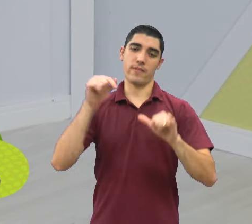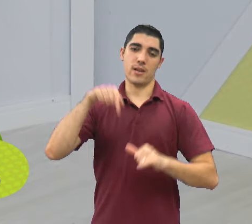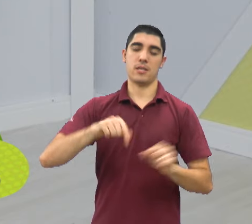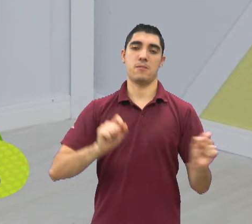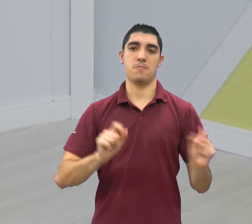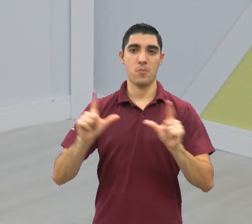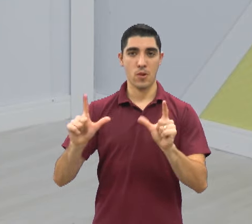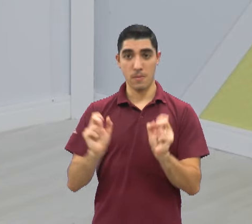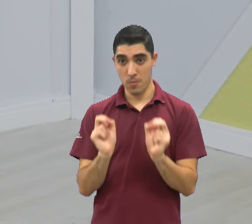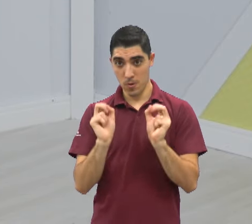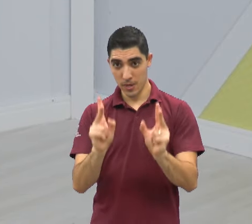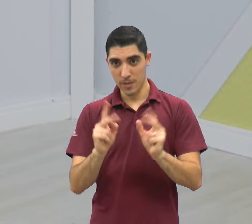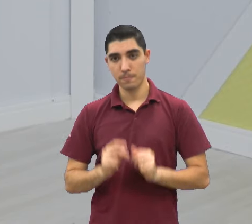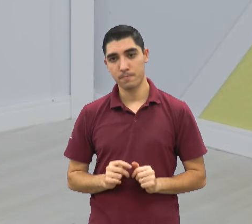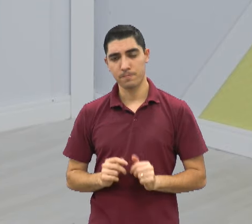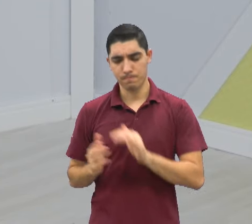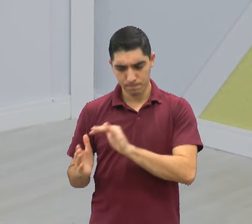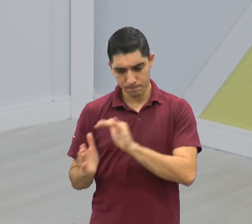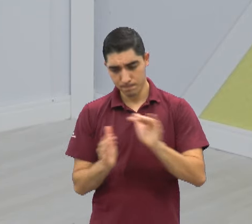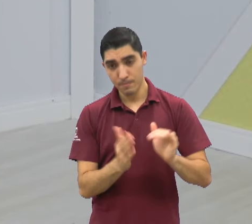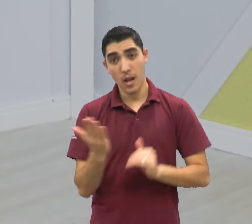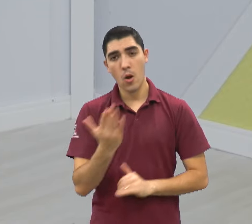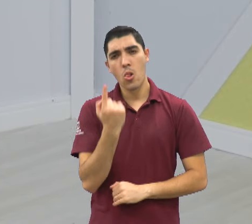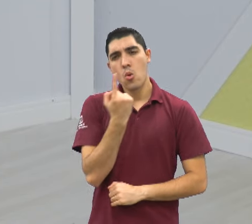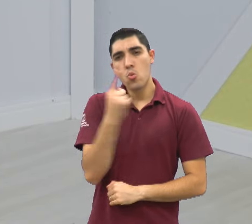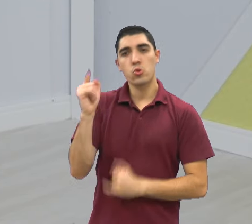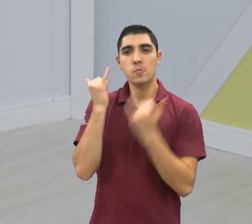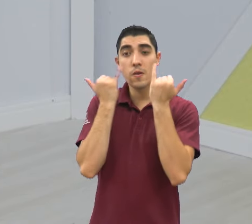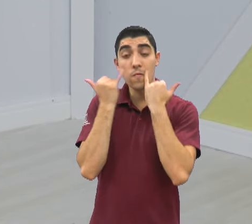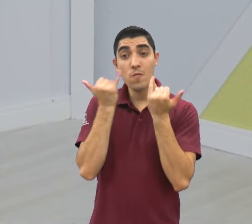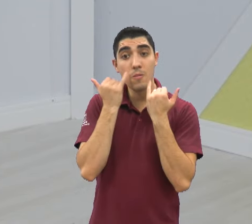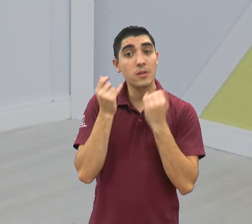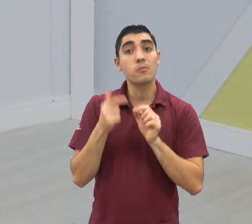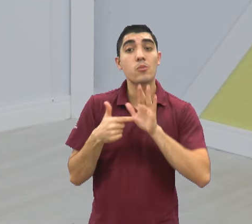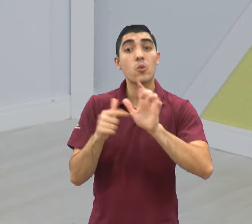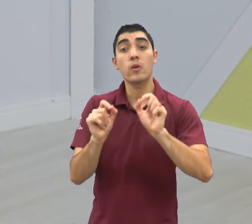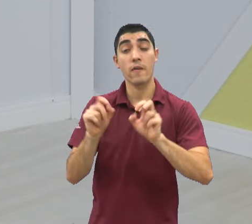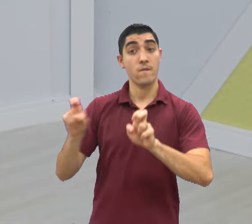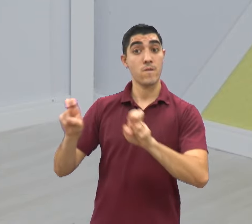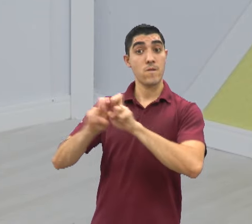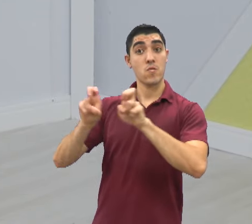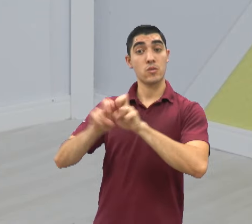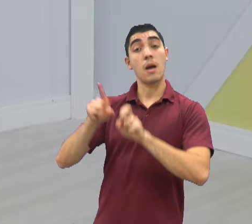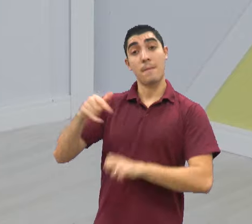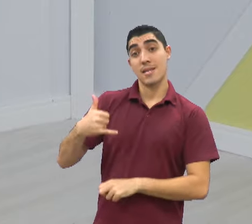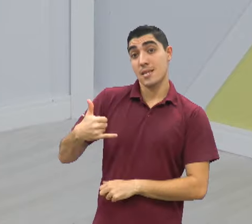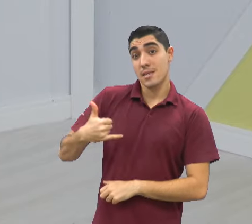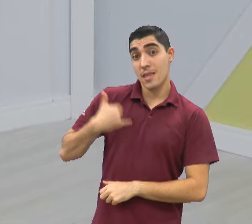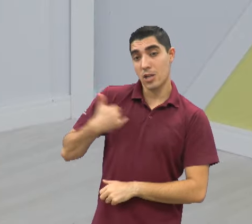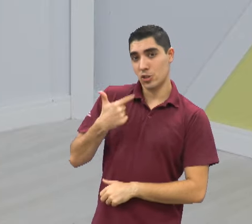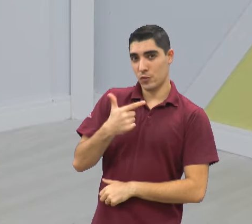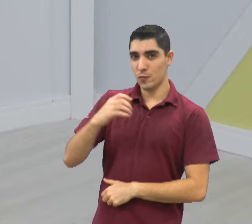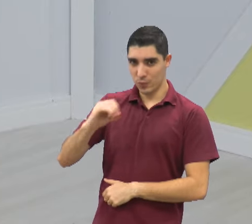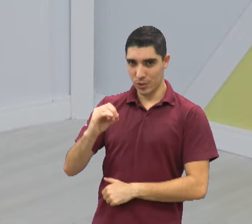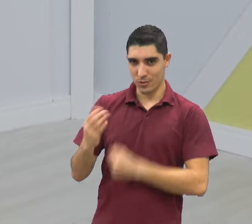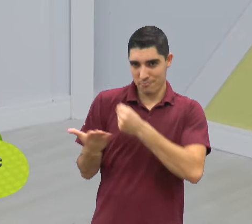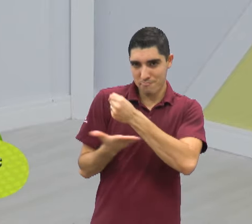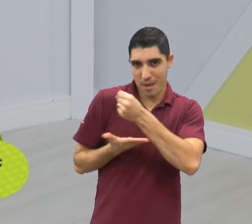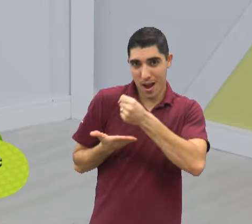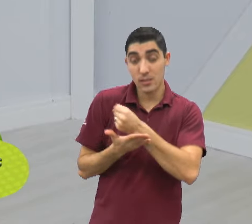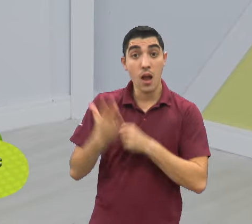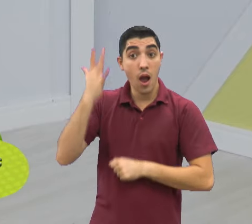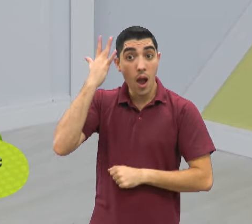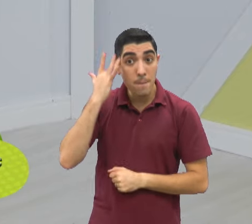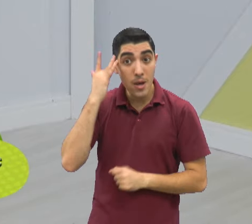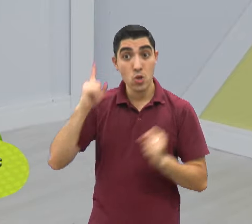do Esporte. Brunão, para a gente fechar o programa de hoje, a gente volta a falar de futsal, mas dos meninos do Sub-20 do São José, que tem decisão